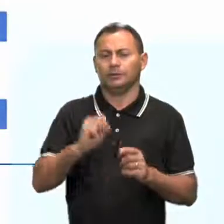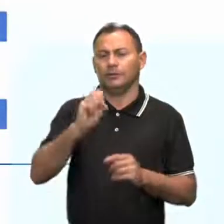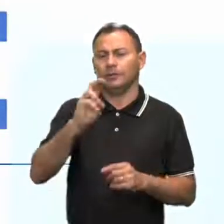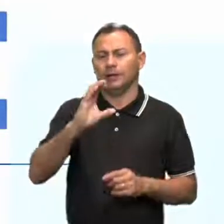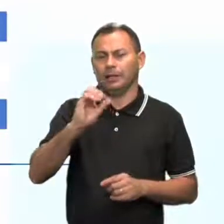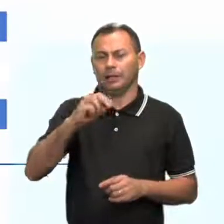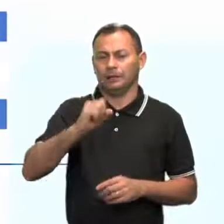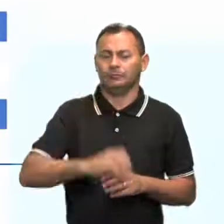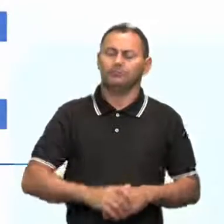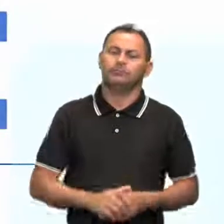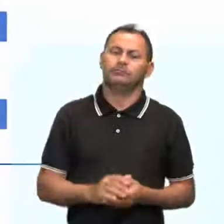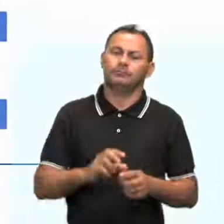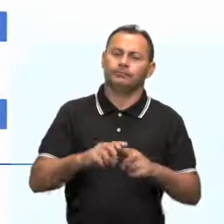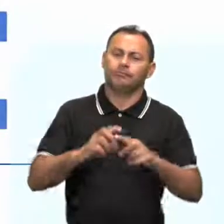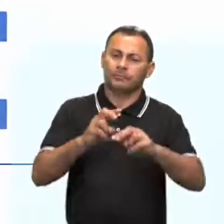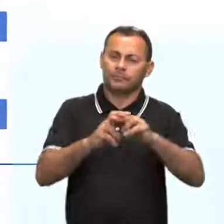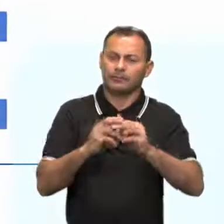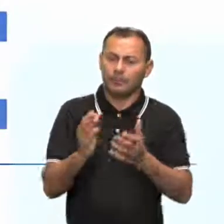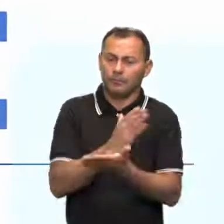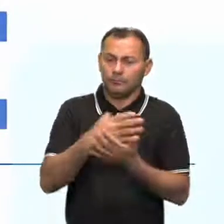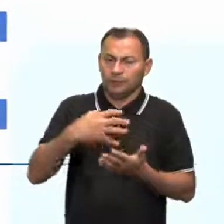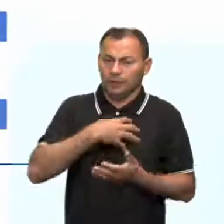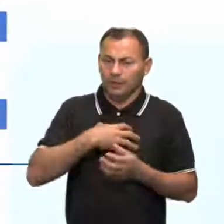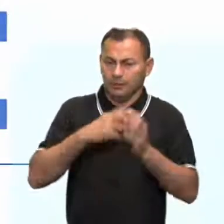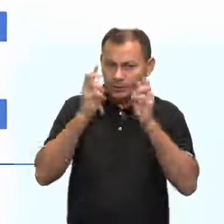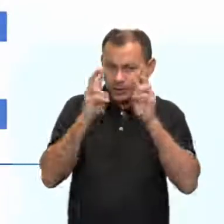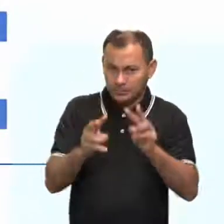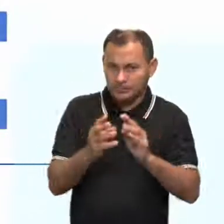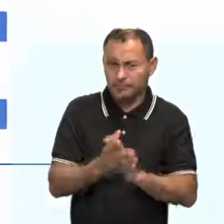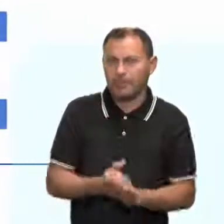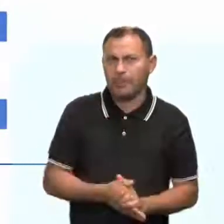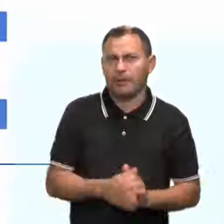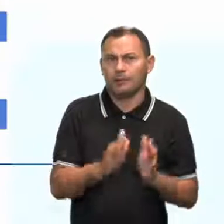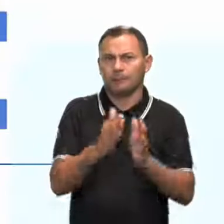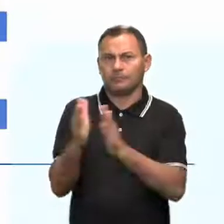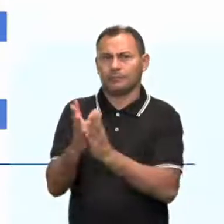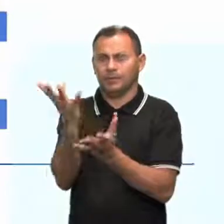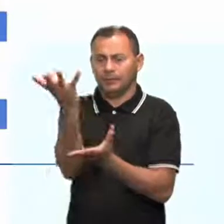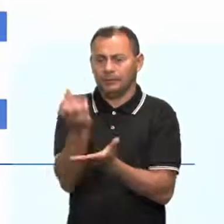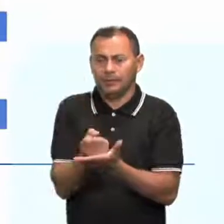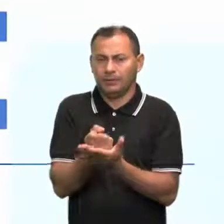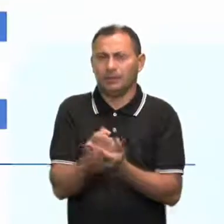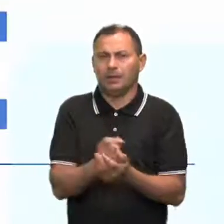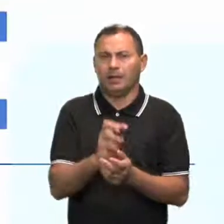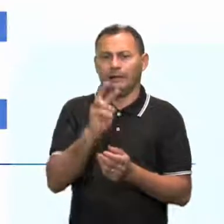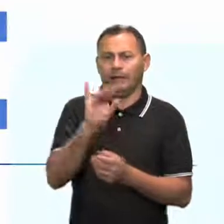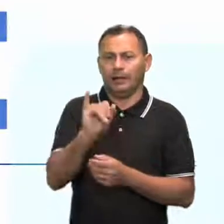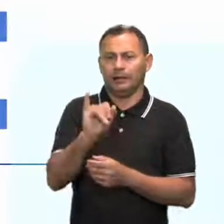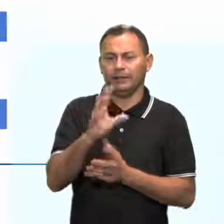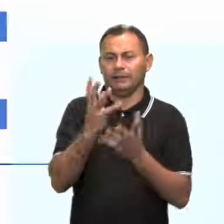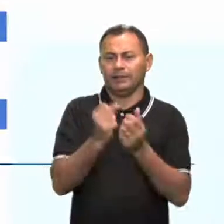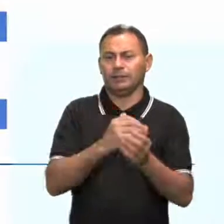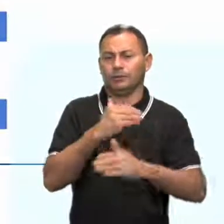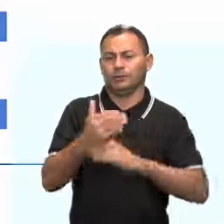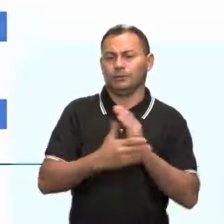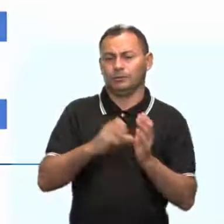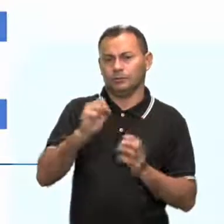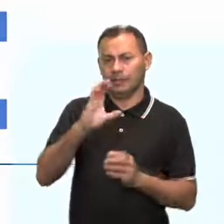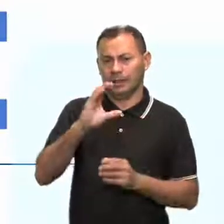subcanais multiplexados através de alguma maneira. E do outro lado vai ter o receptor que vai receber todos esses